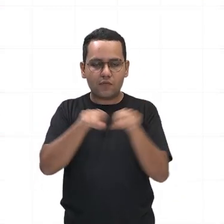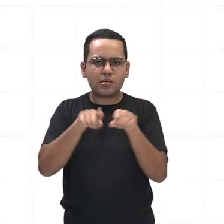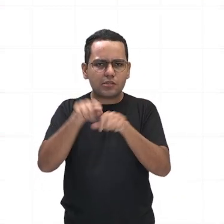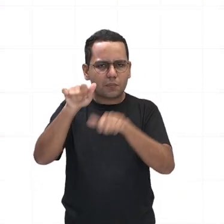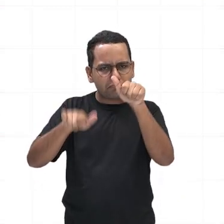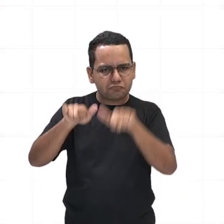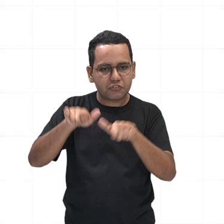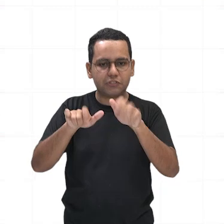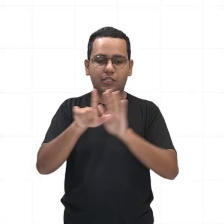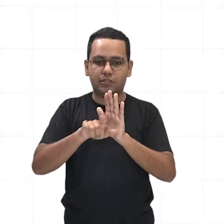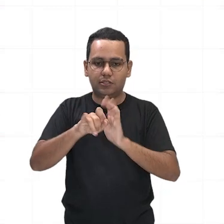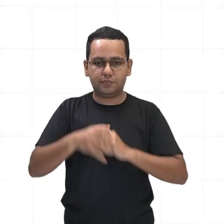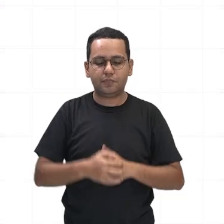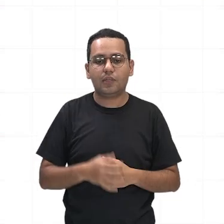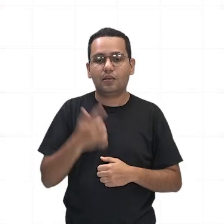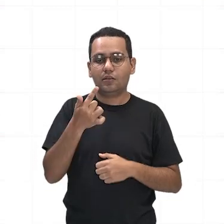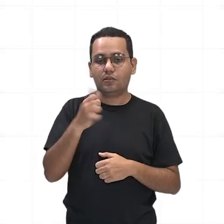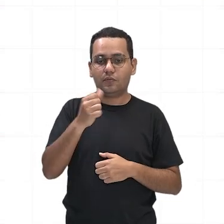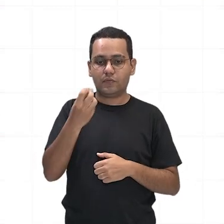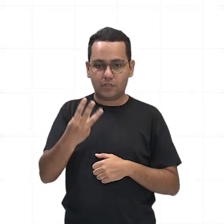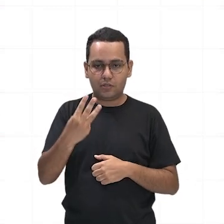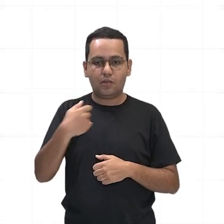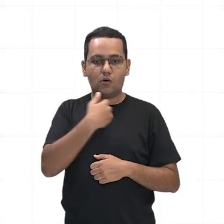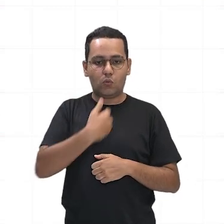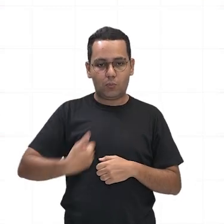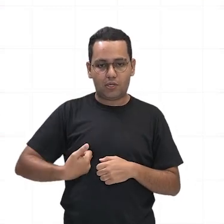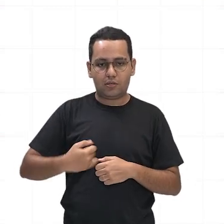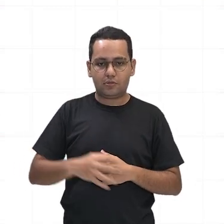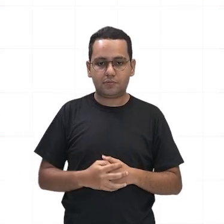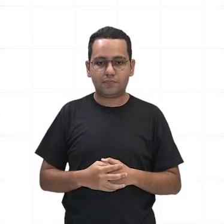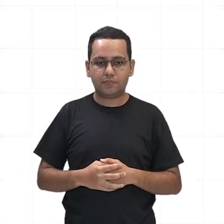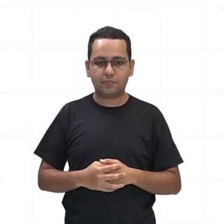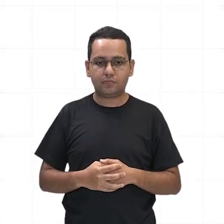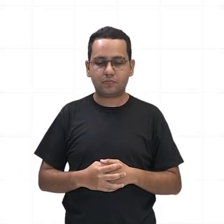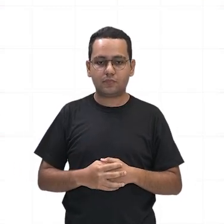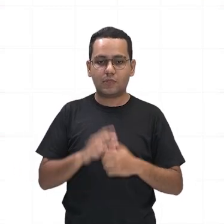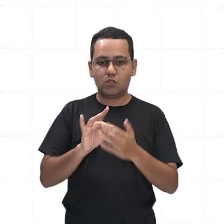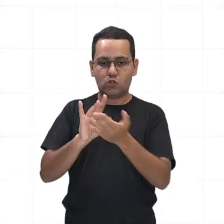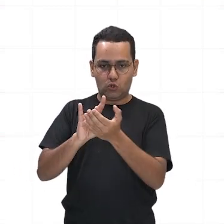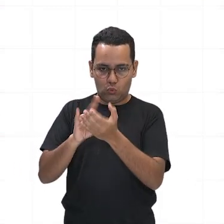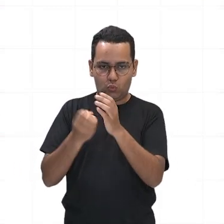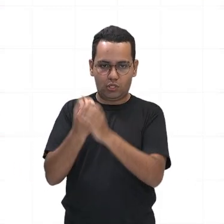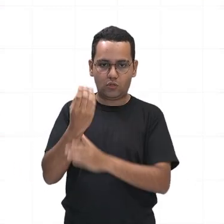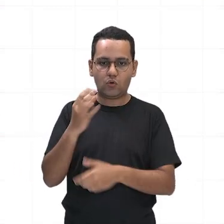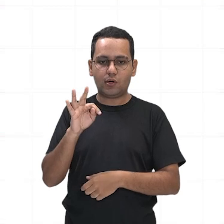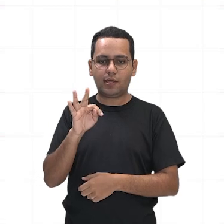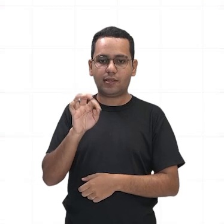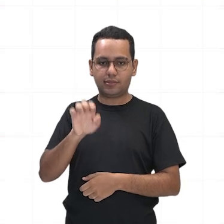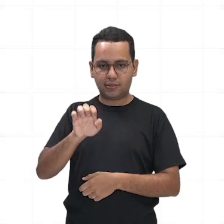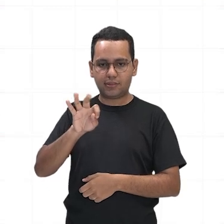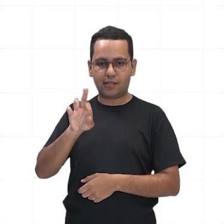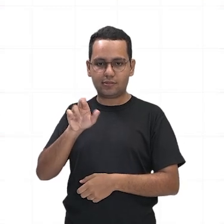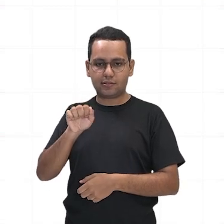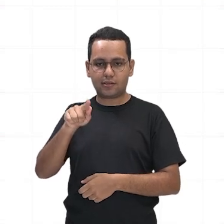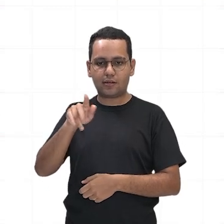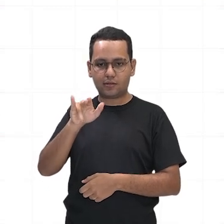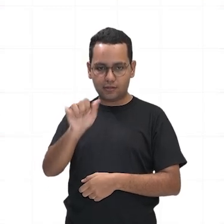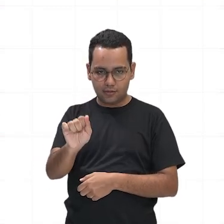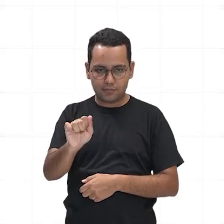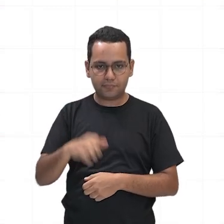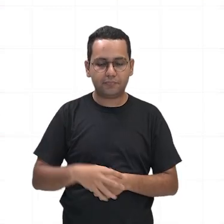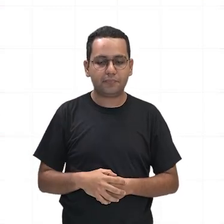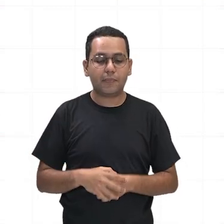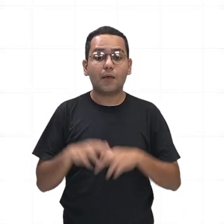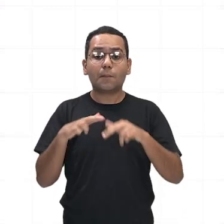Em 293, o imperador romano instituiu uma tetrarquia. O império foi dividido